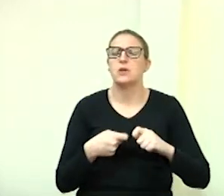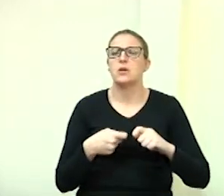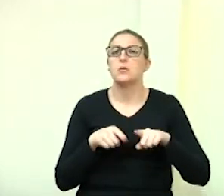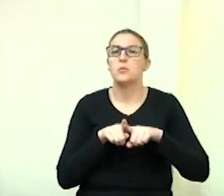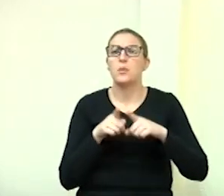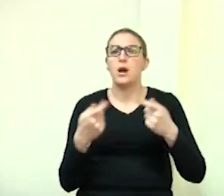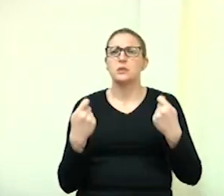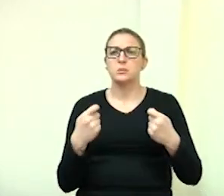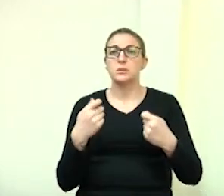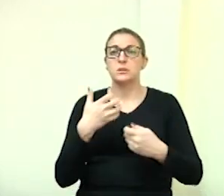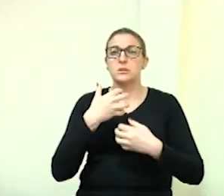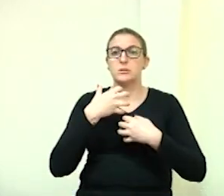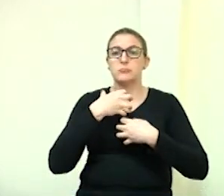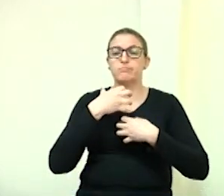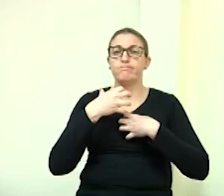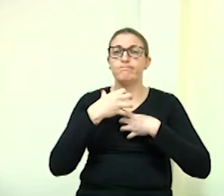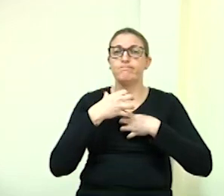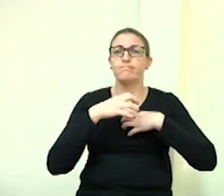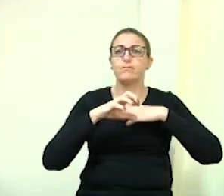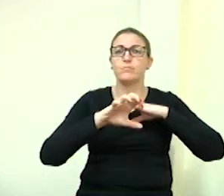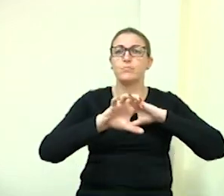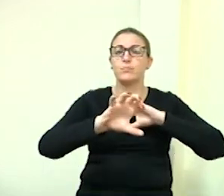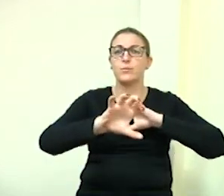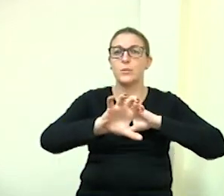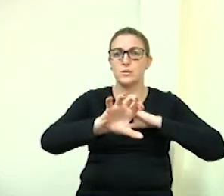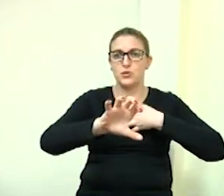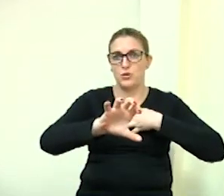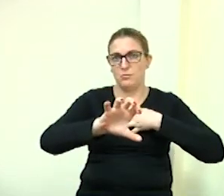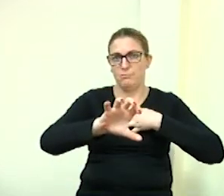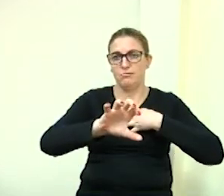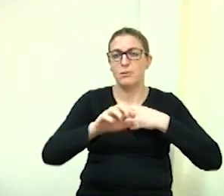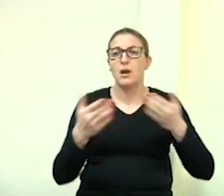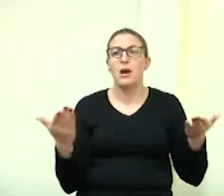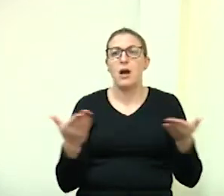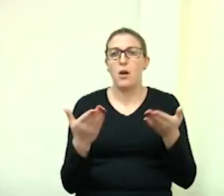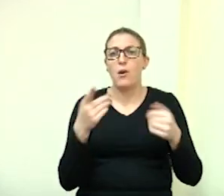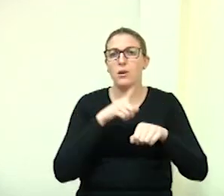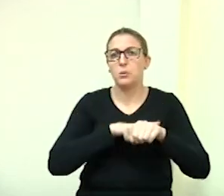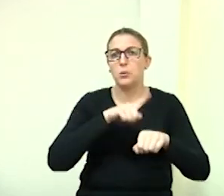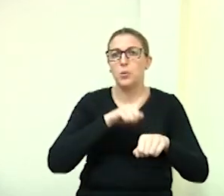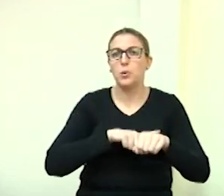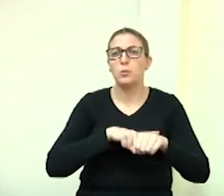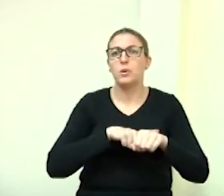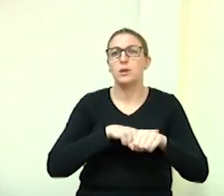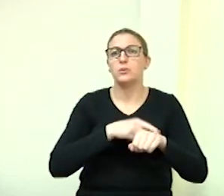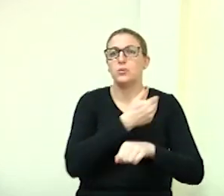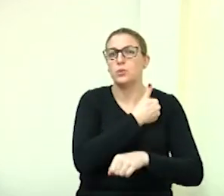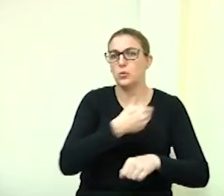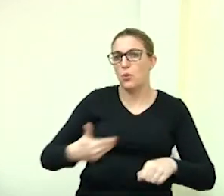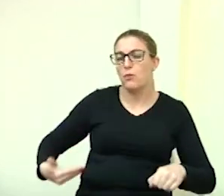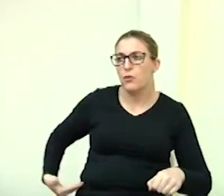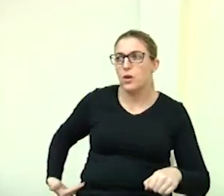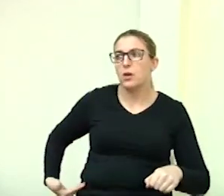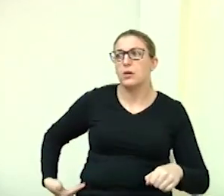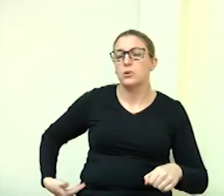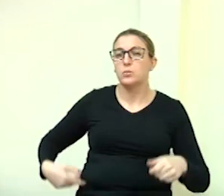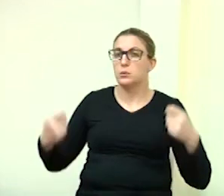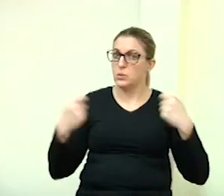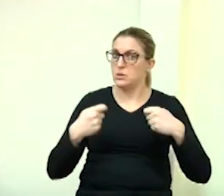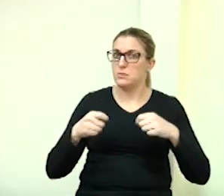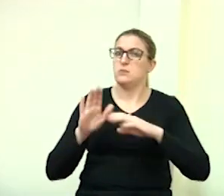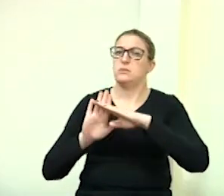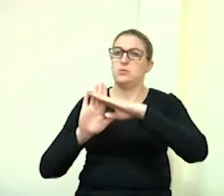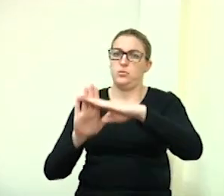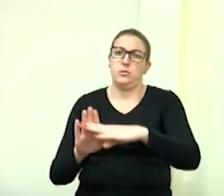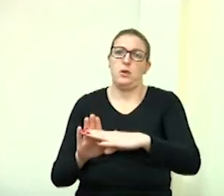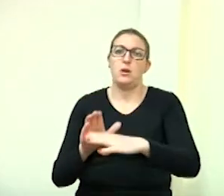dessas pessoas que que precisa né e esse é o momento que o poder público é tem que tem que ajudar